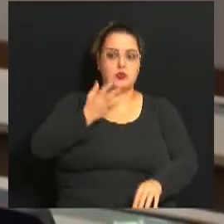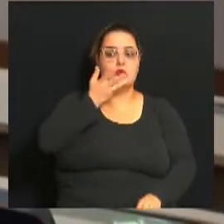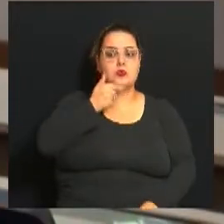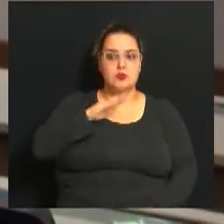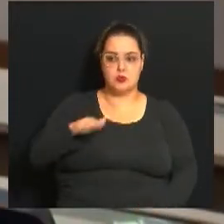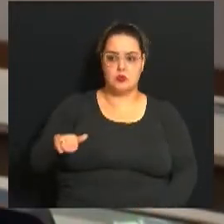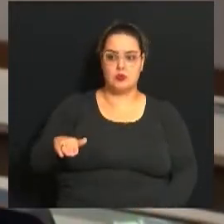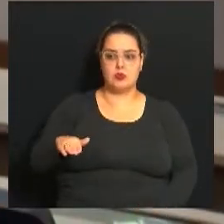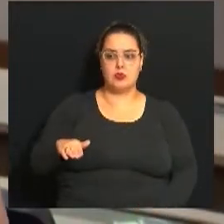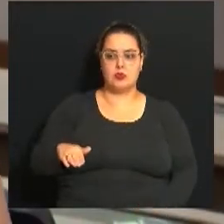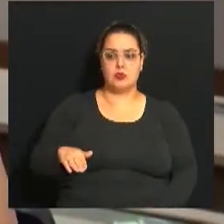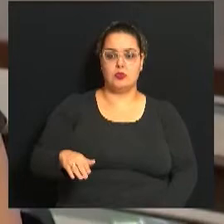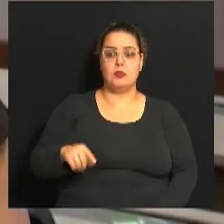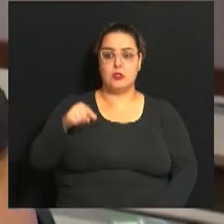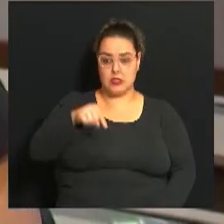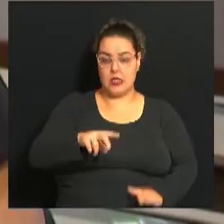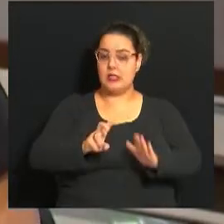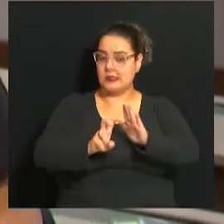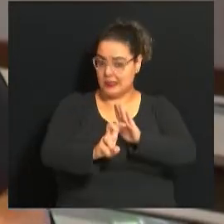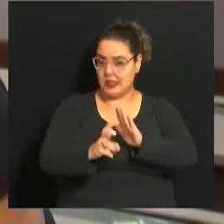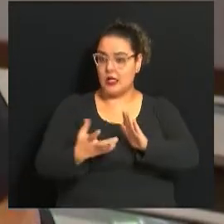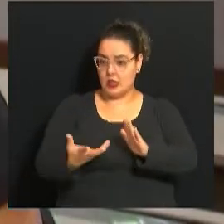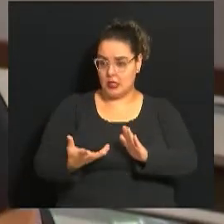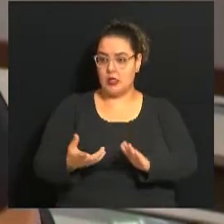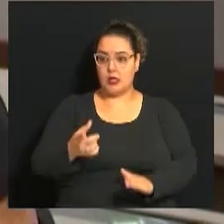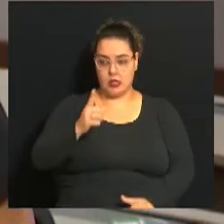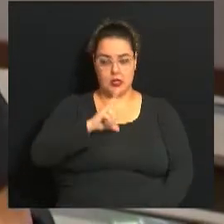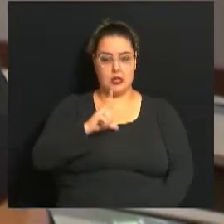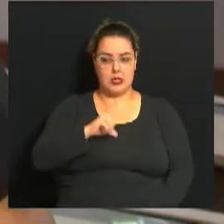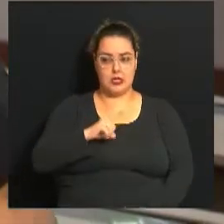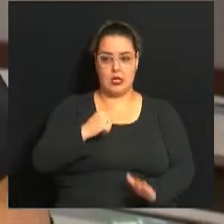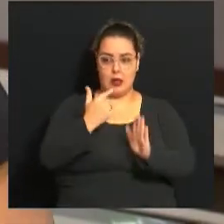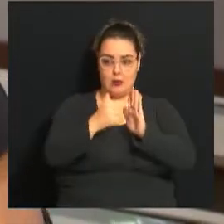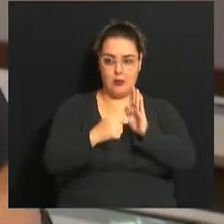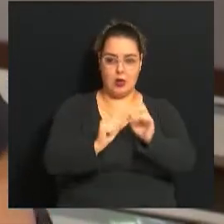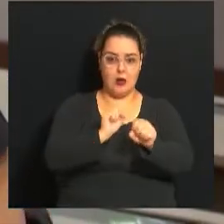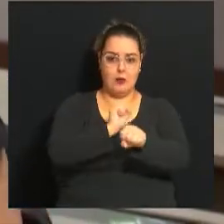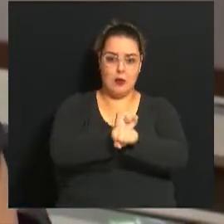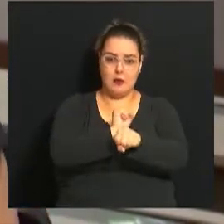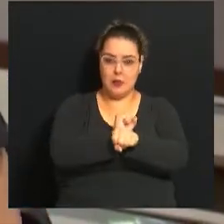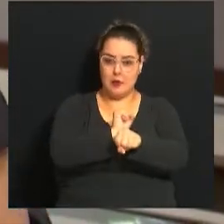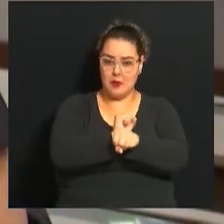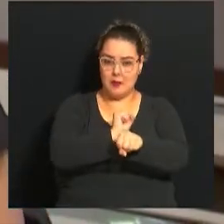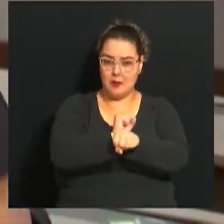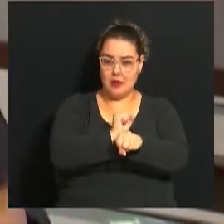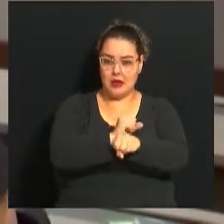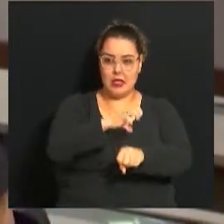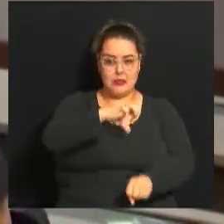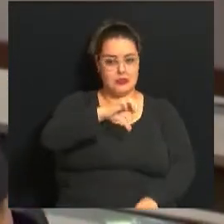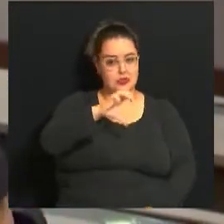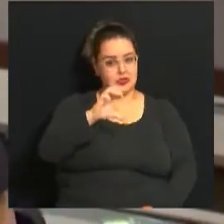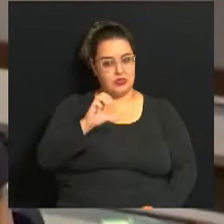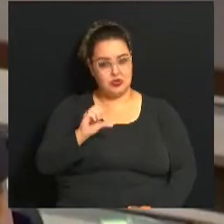Nessa creche tem uma lista de espera para vagas no torno de